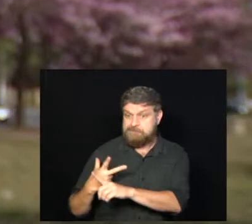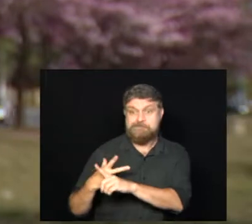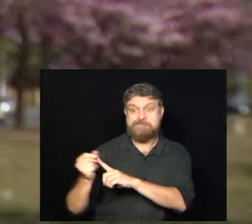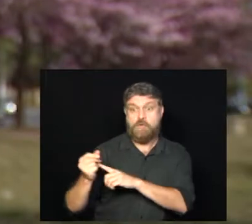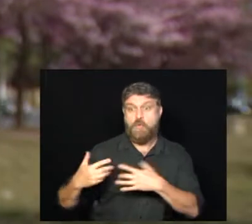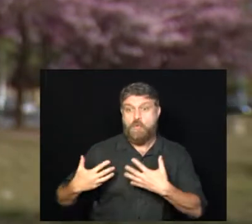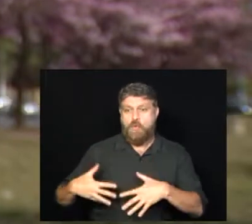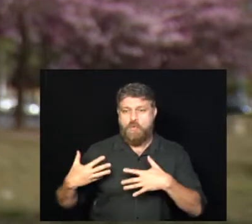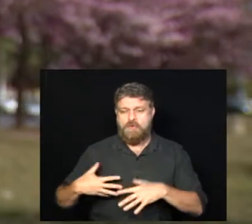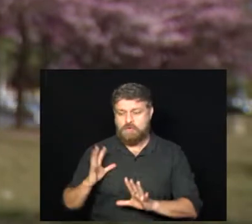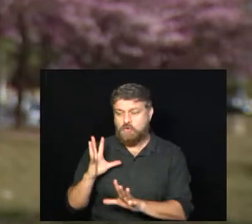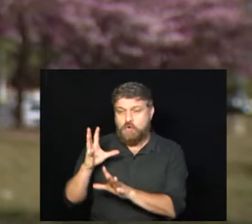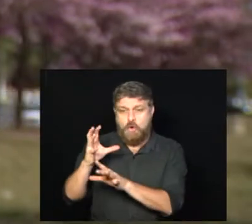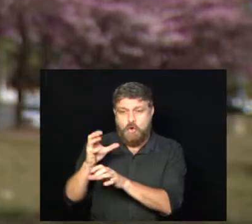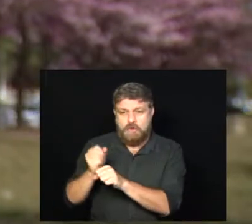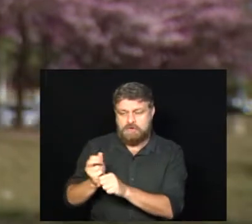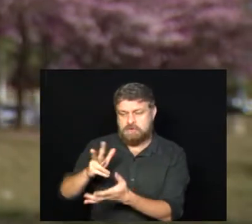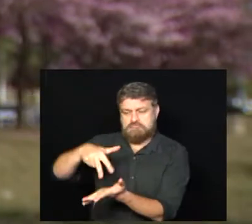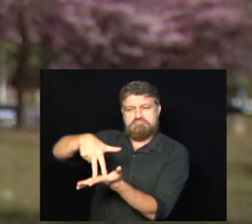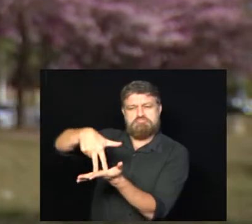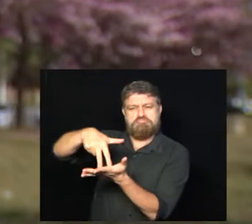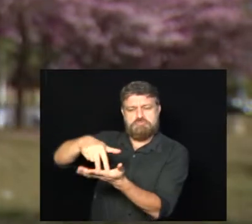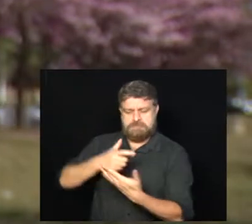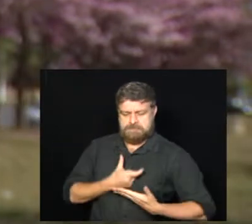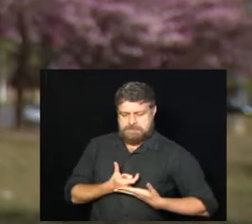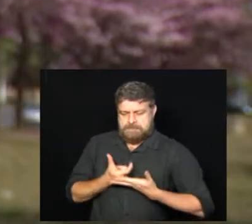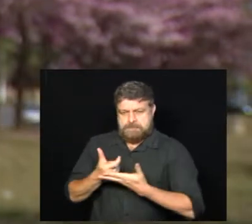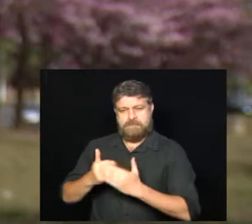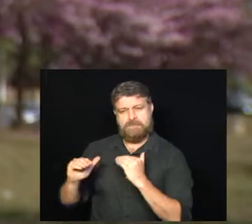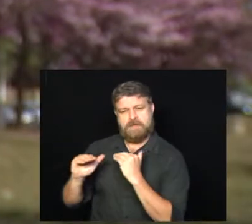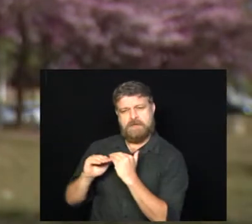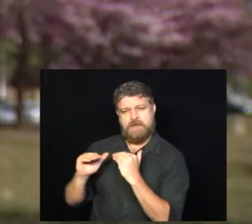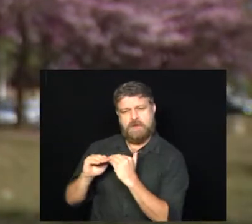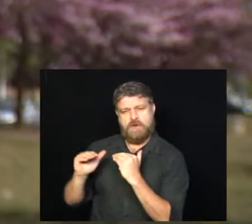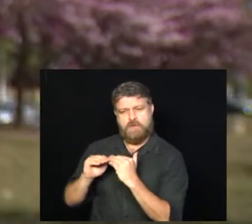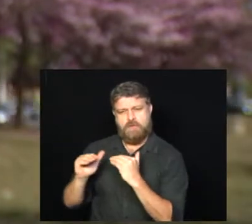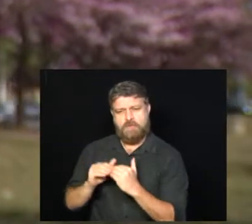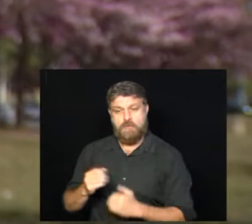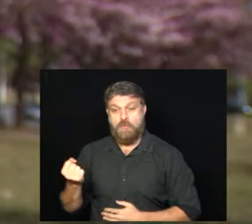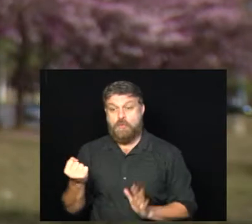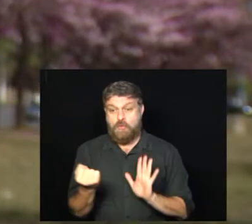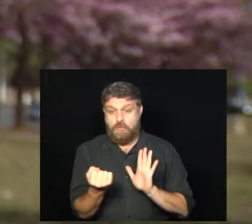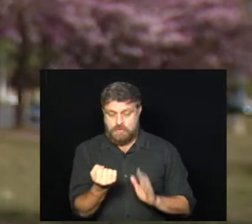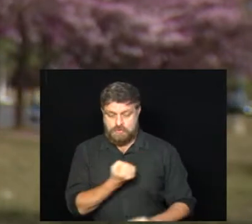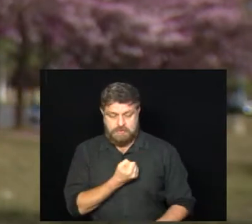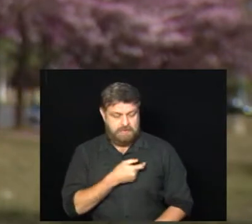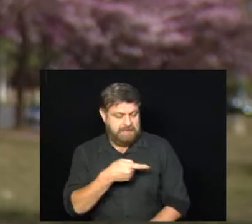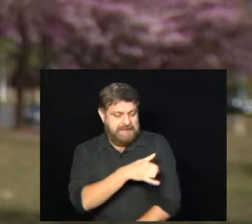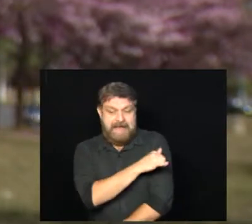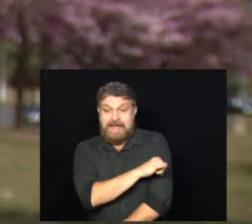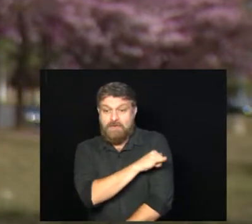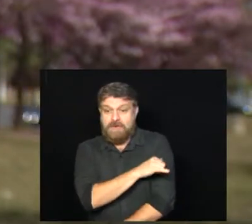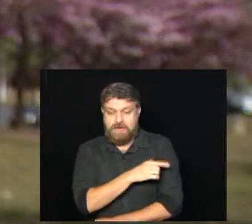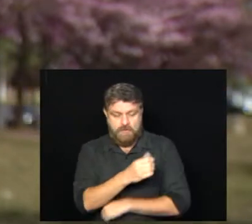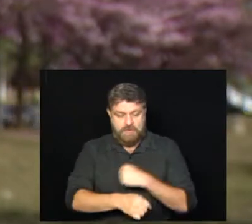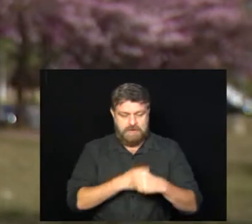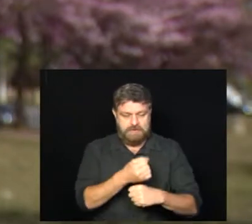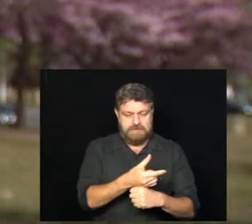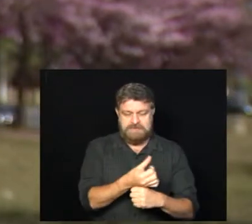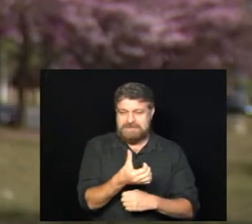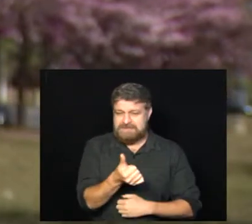número total de pódios, o país igualou a marca que havia sido alcançada no Rio 2016. E